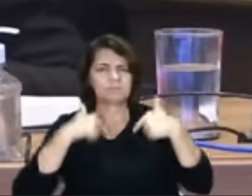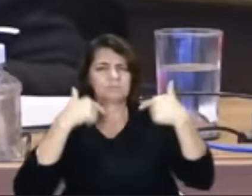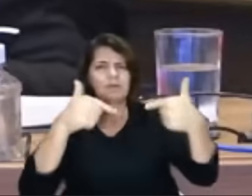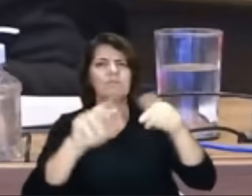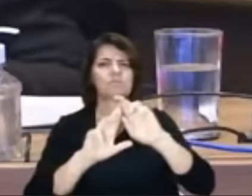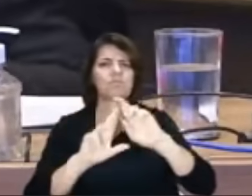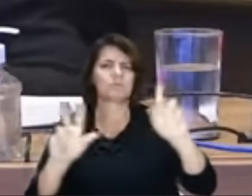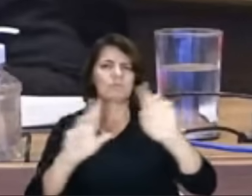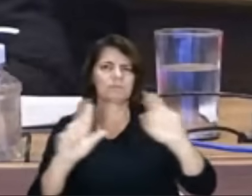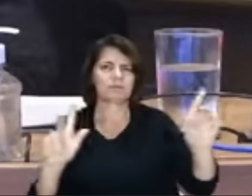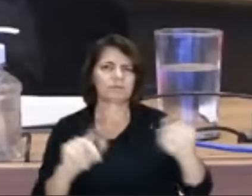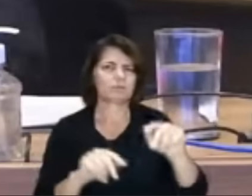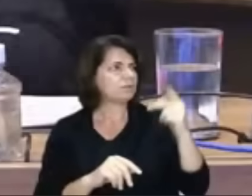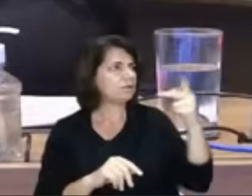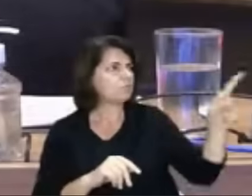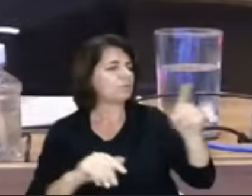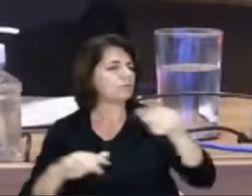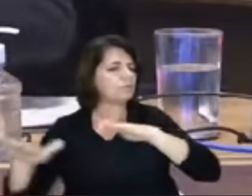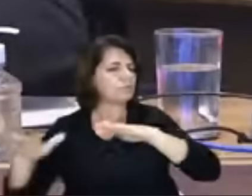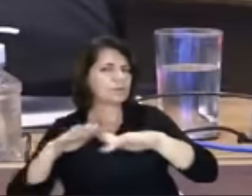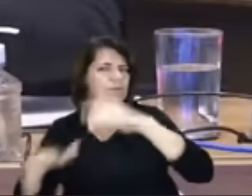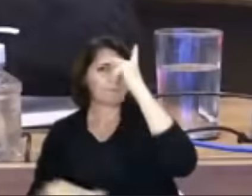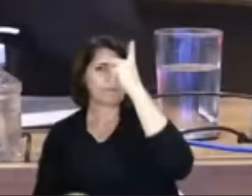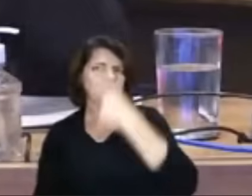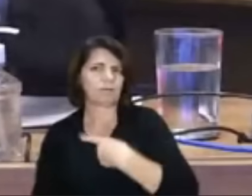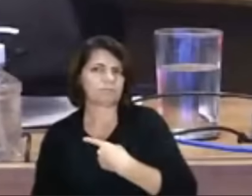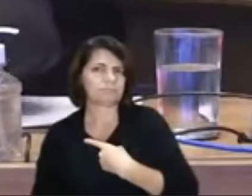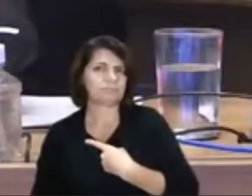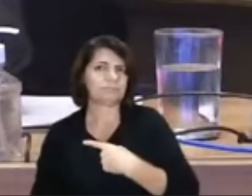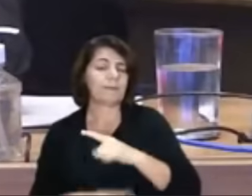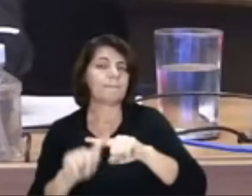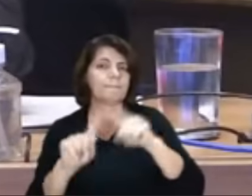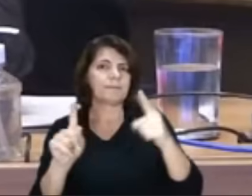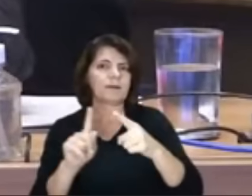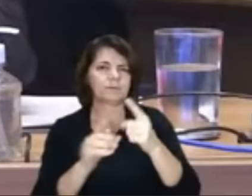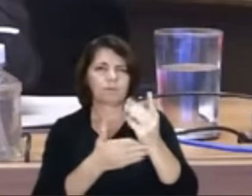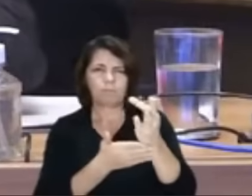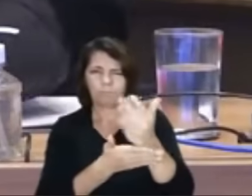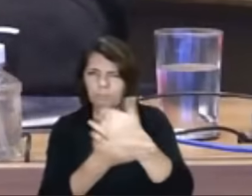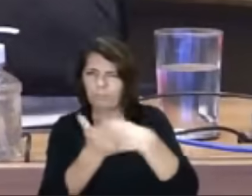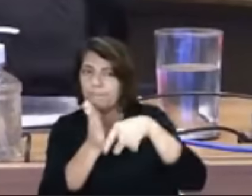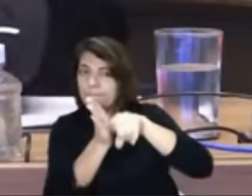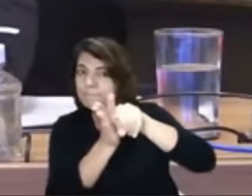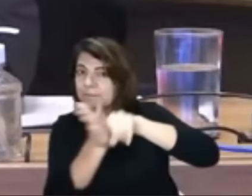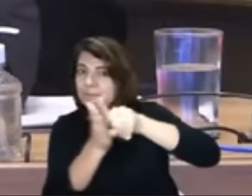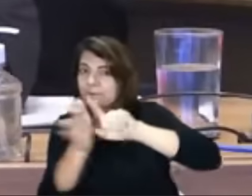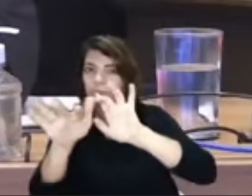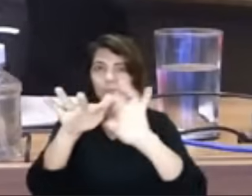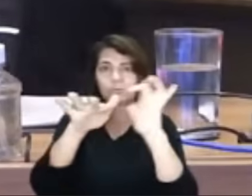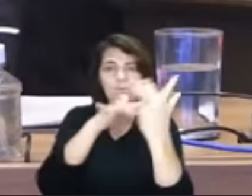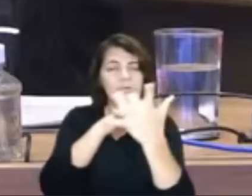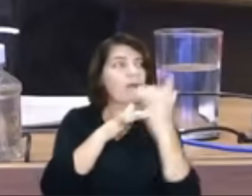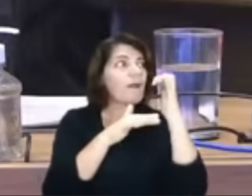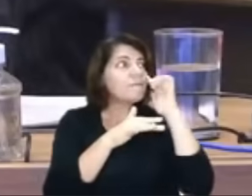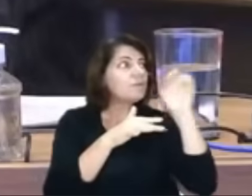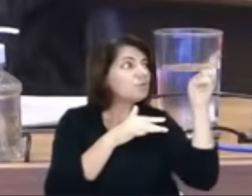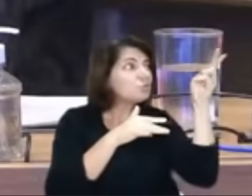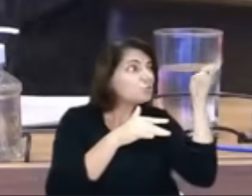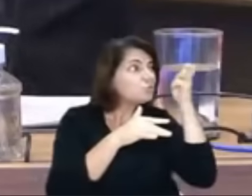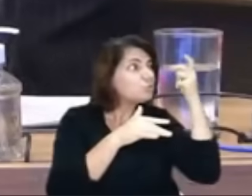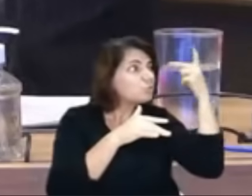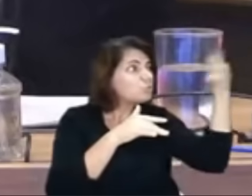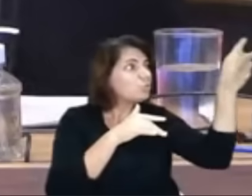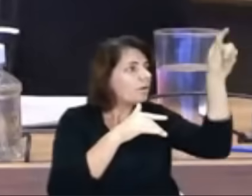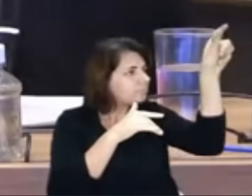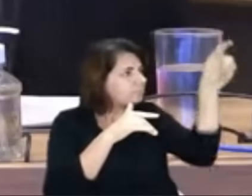das suas eh mobilizações pessoais só que num levantamento de redes sociais a gente olhou algumas postagens do Senhor em relação eh